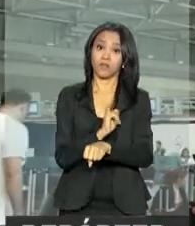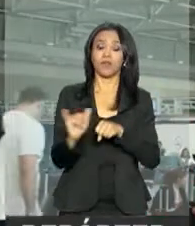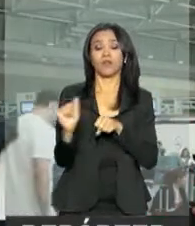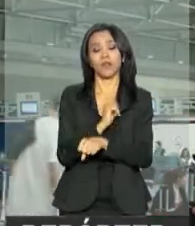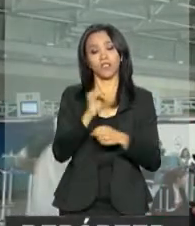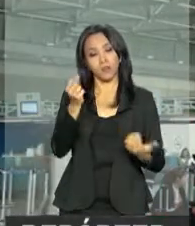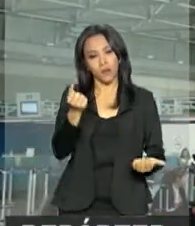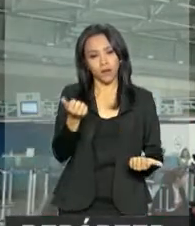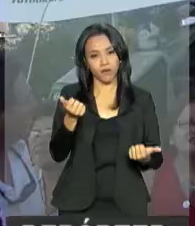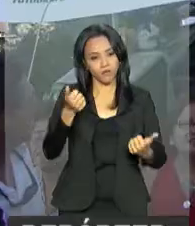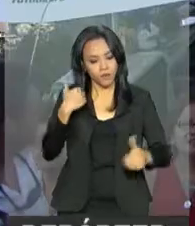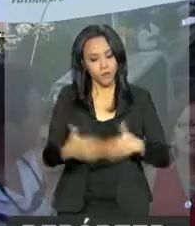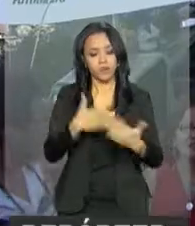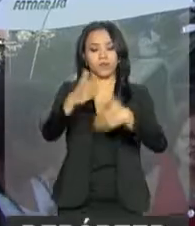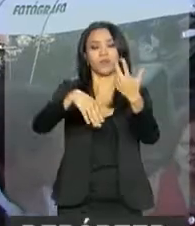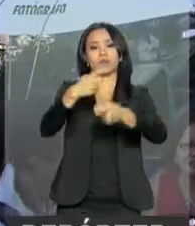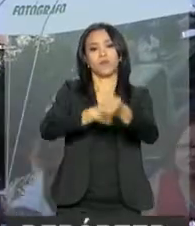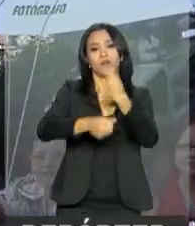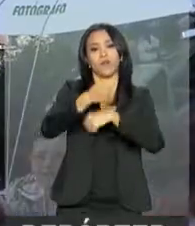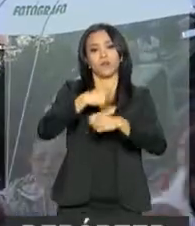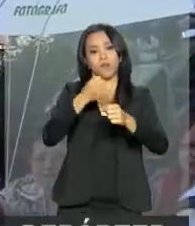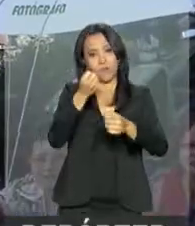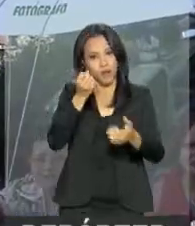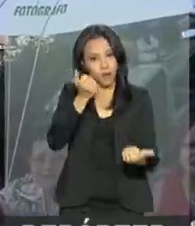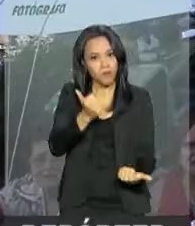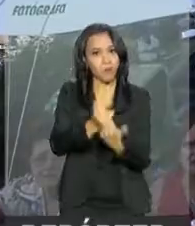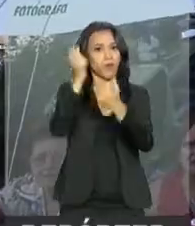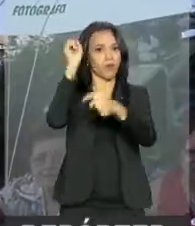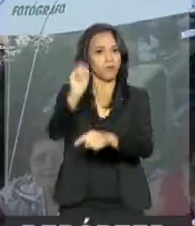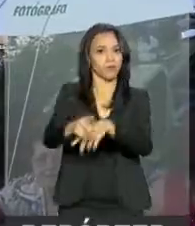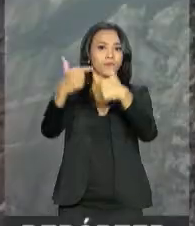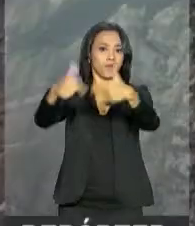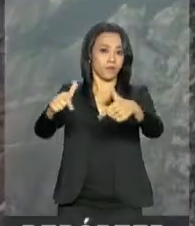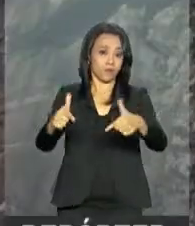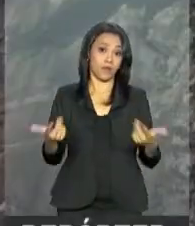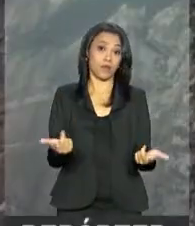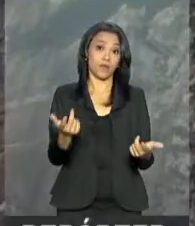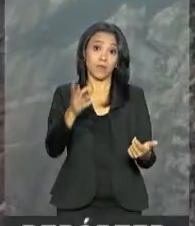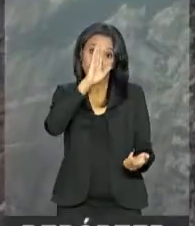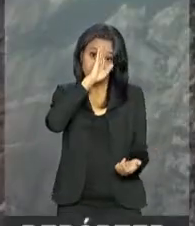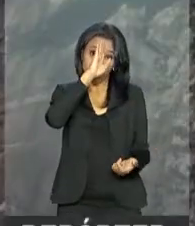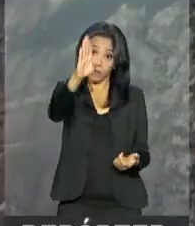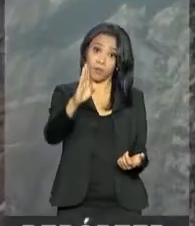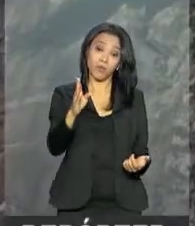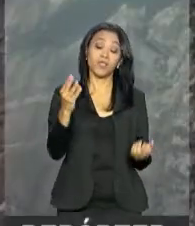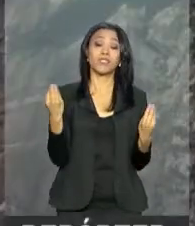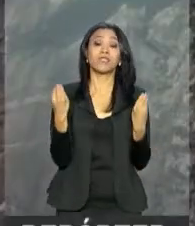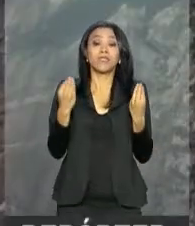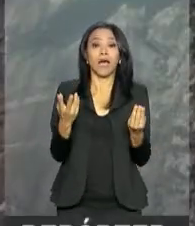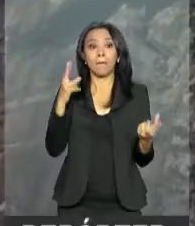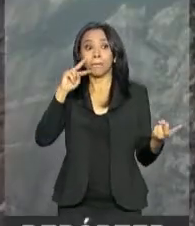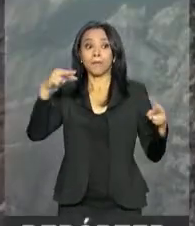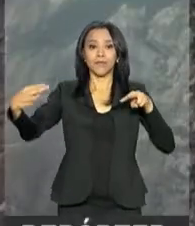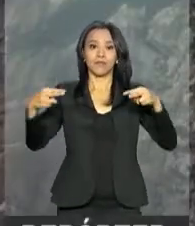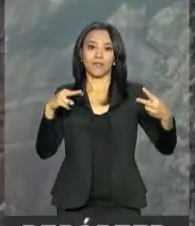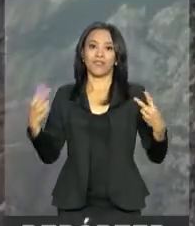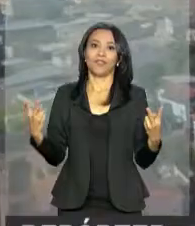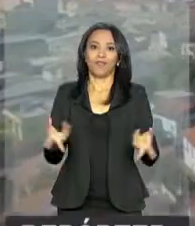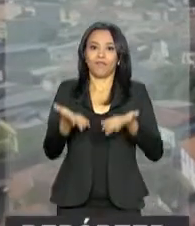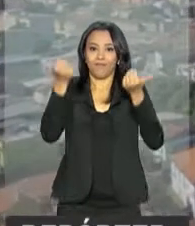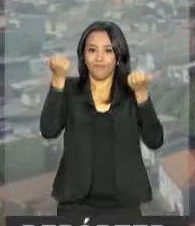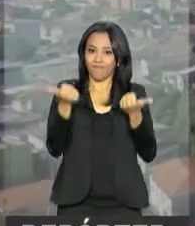desenvolvimento do nosso país, para a geração de empregos e, sobretudo, para dar perspectiva à nossa juventude.